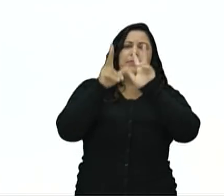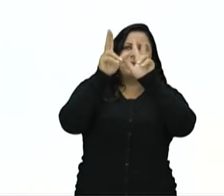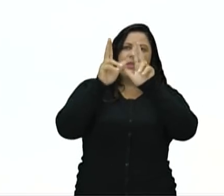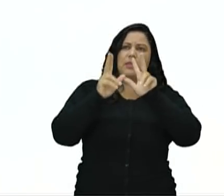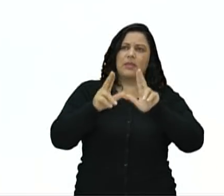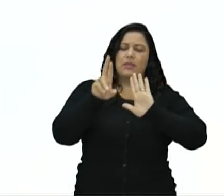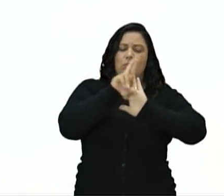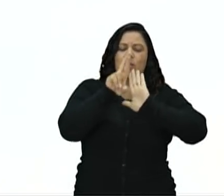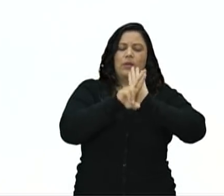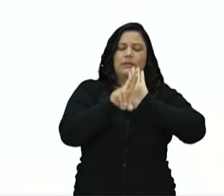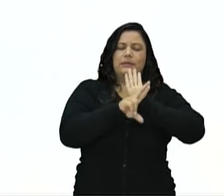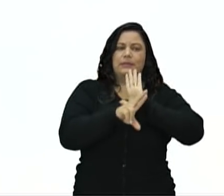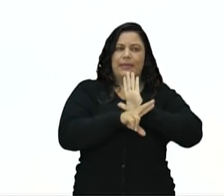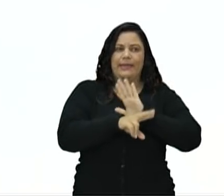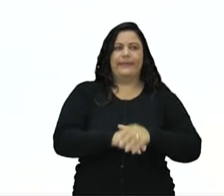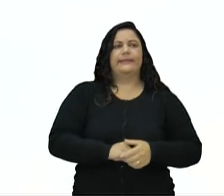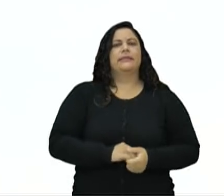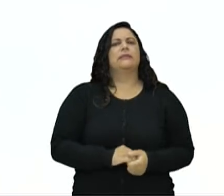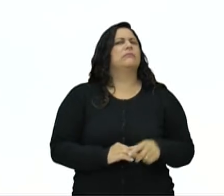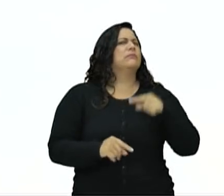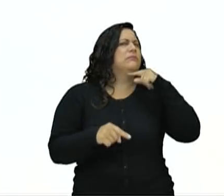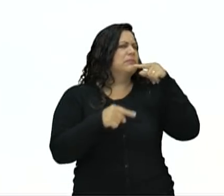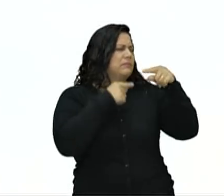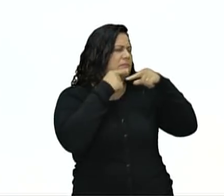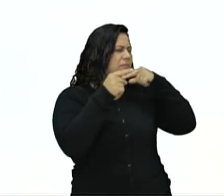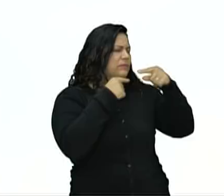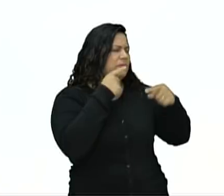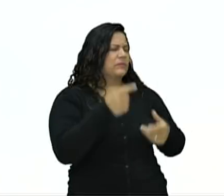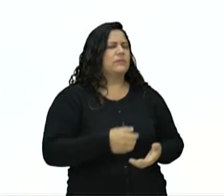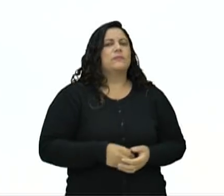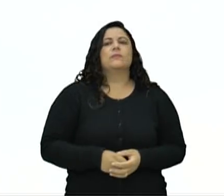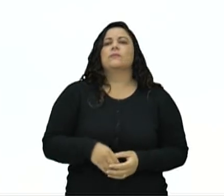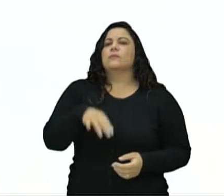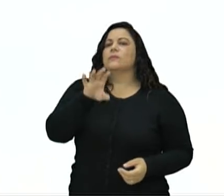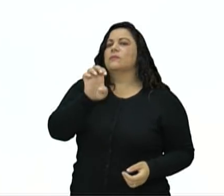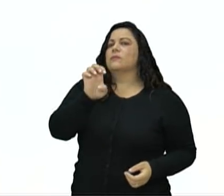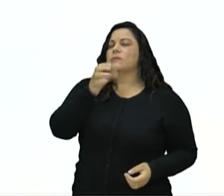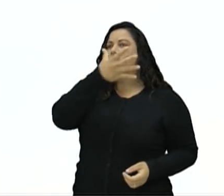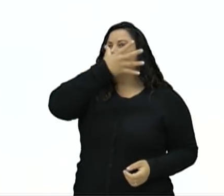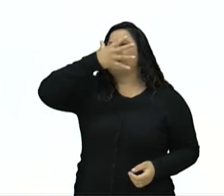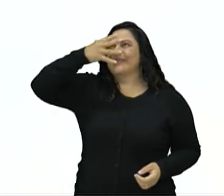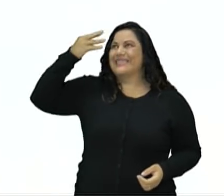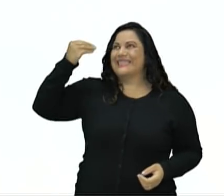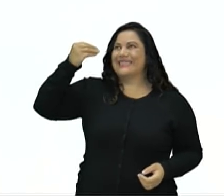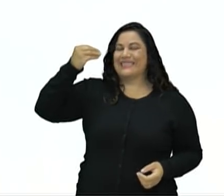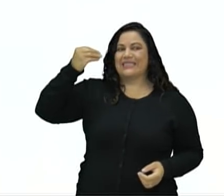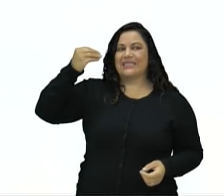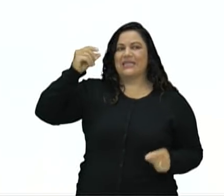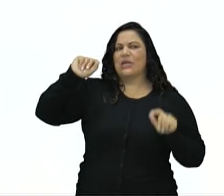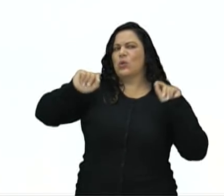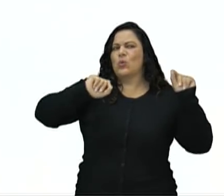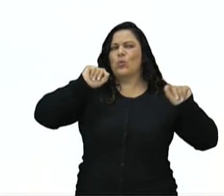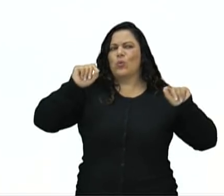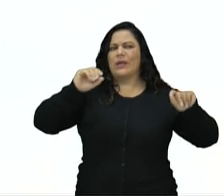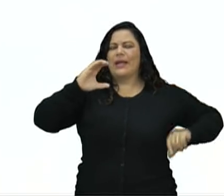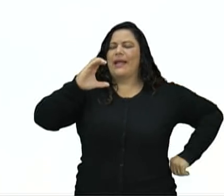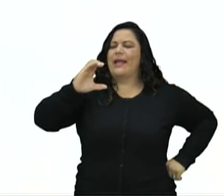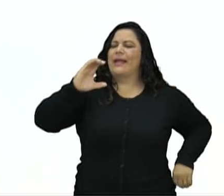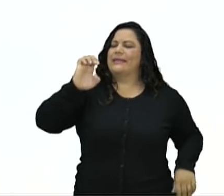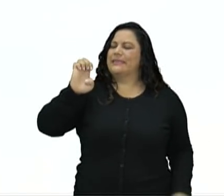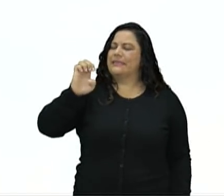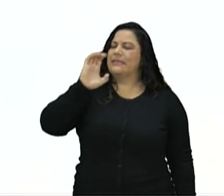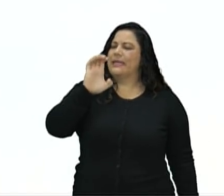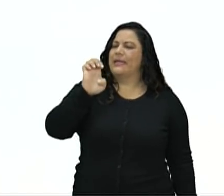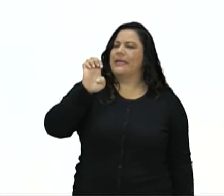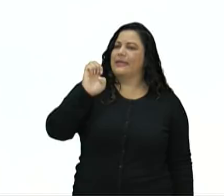Será que esquece com C normal ou será que eu escrevo a palavra esquece com C cedilha? Então,